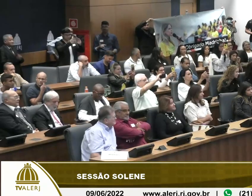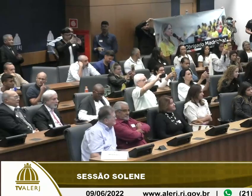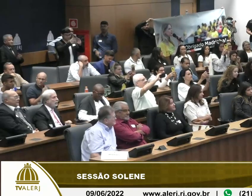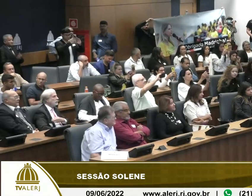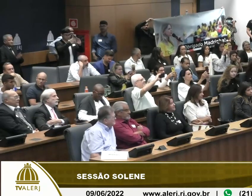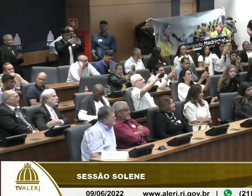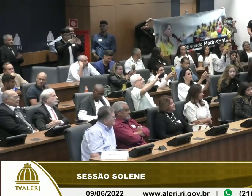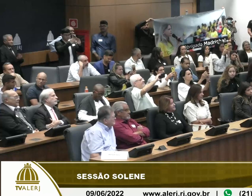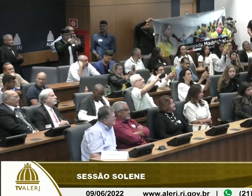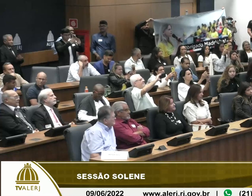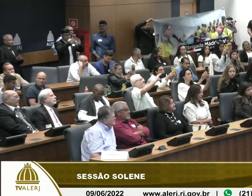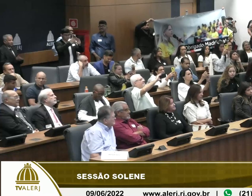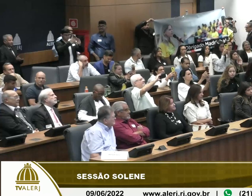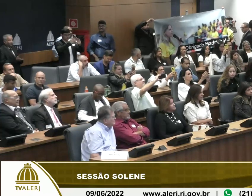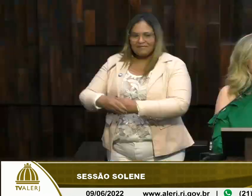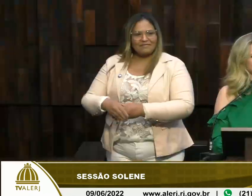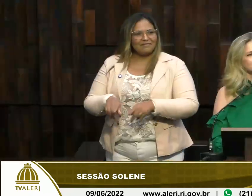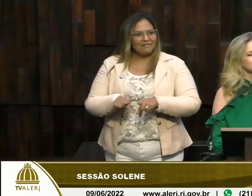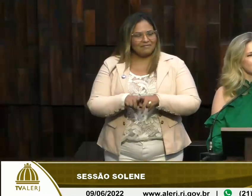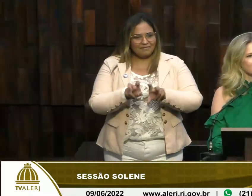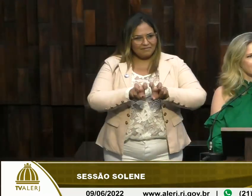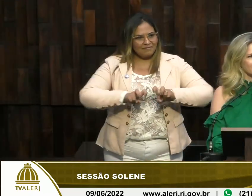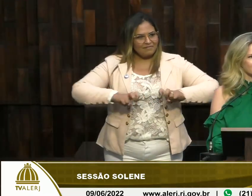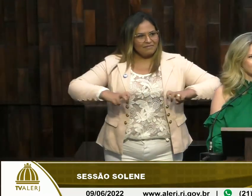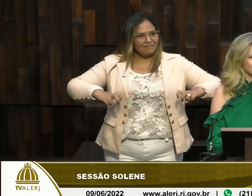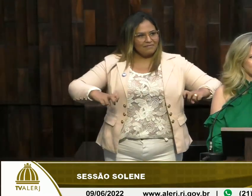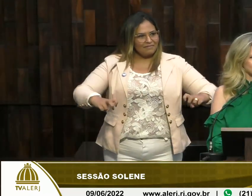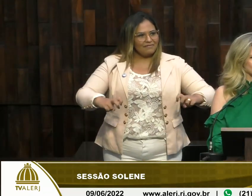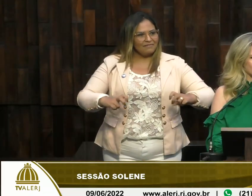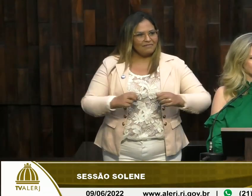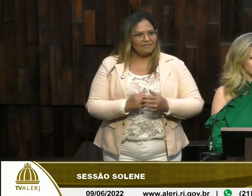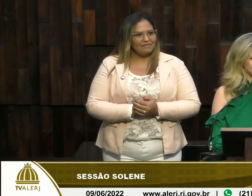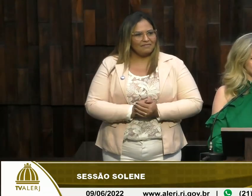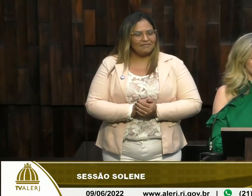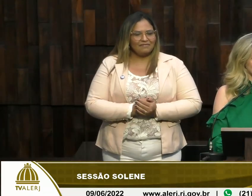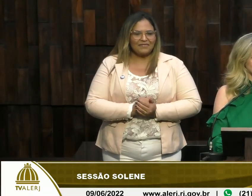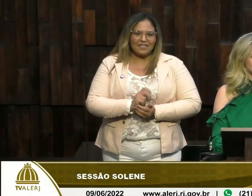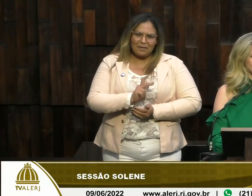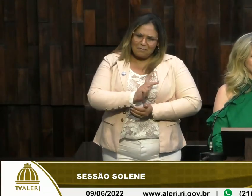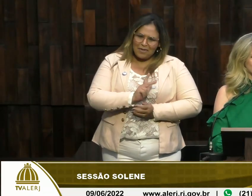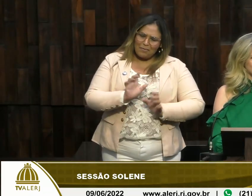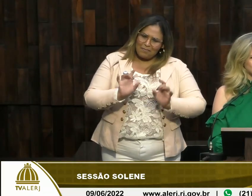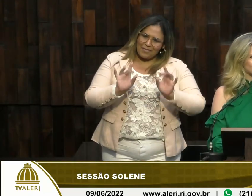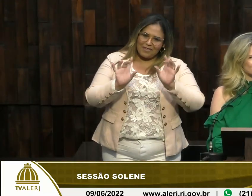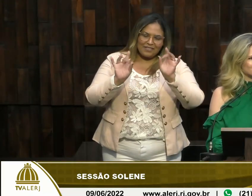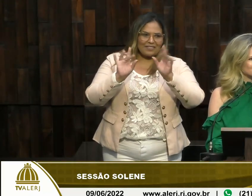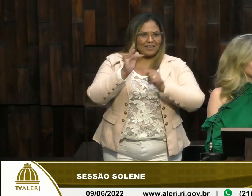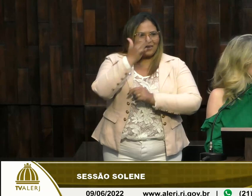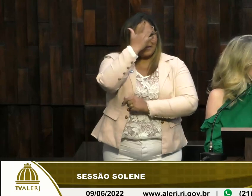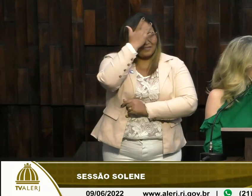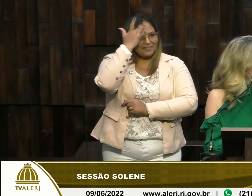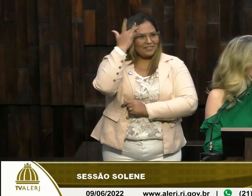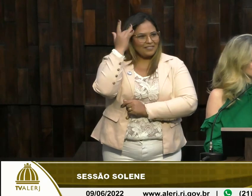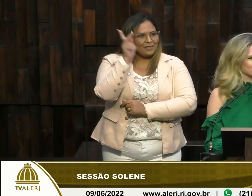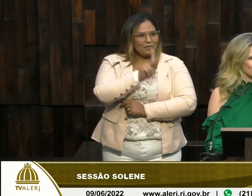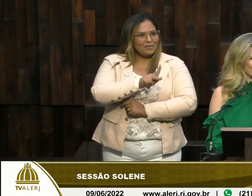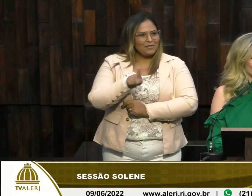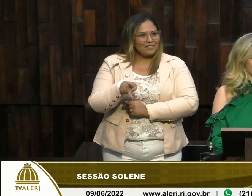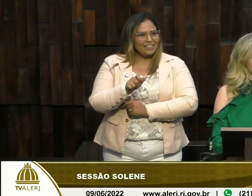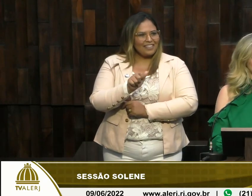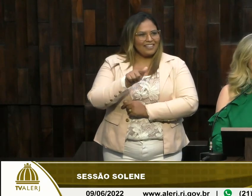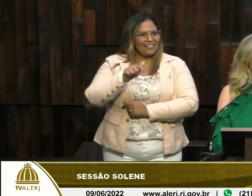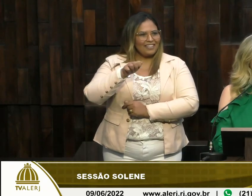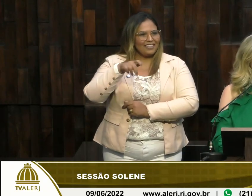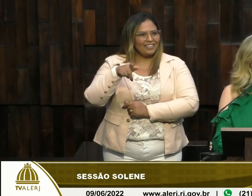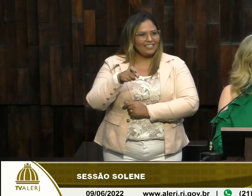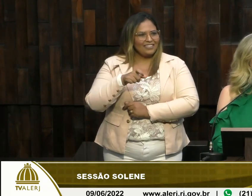Cumprimento a composição desta mesa, em particular na pessoa do professor Alexandre Prado, meu